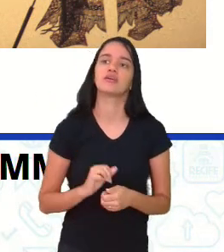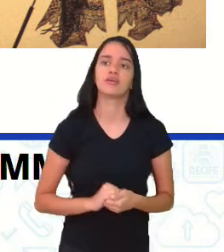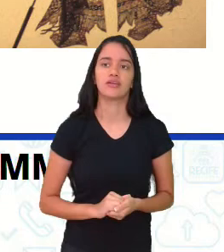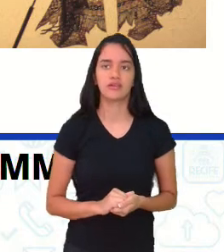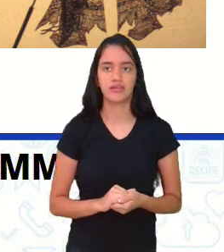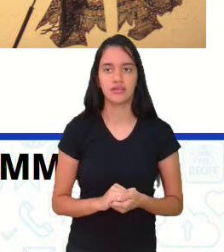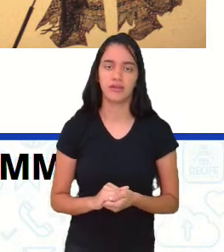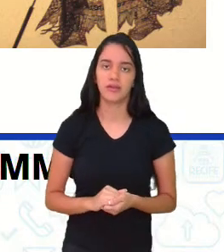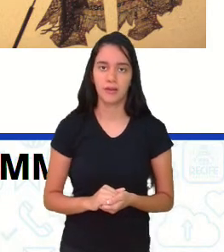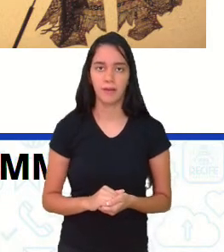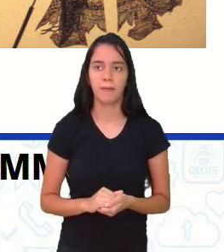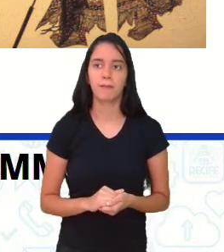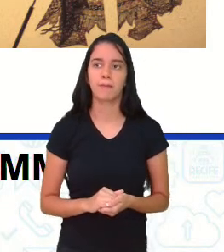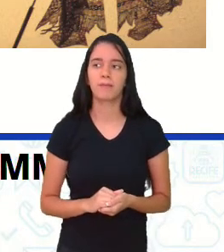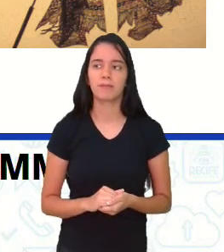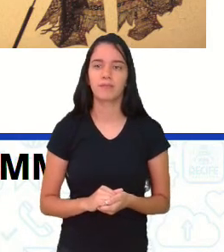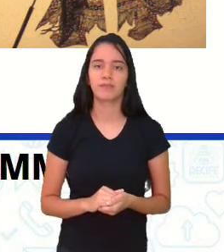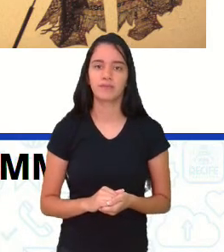lateral também.